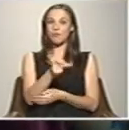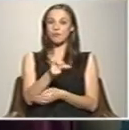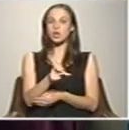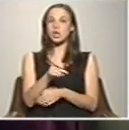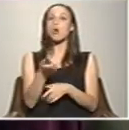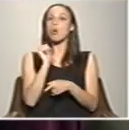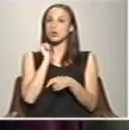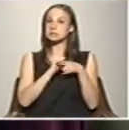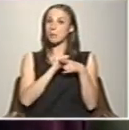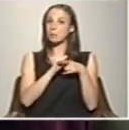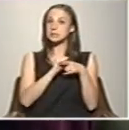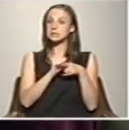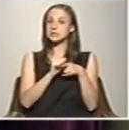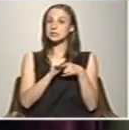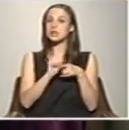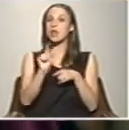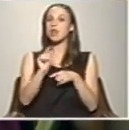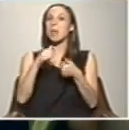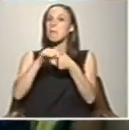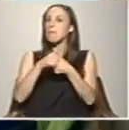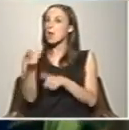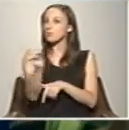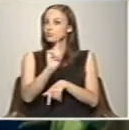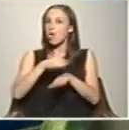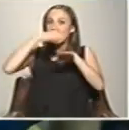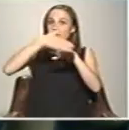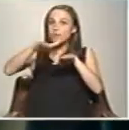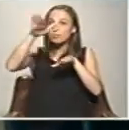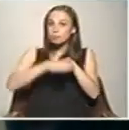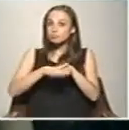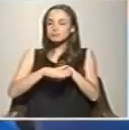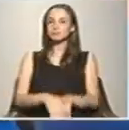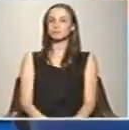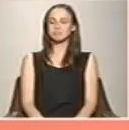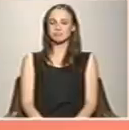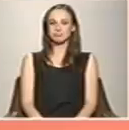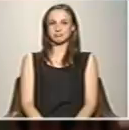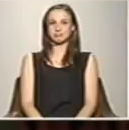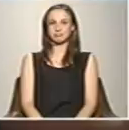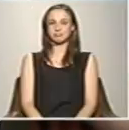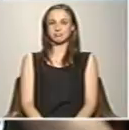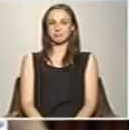ou descalço. Não de meia para não escorregar. Pode entrar. Olá. Olá.